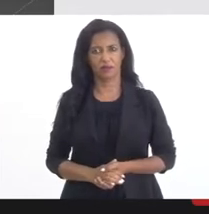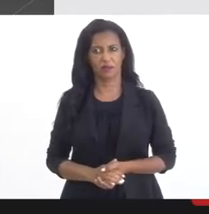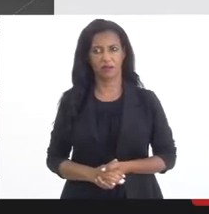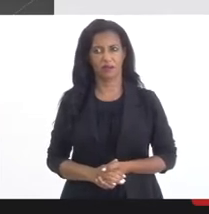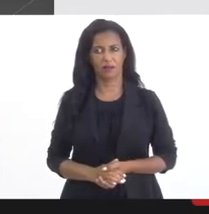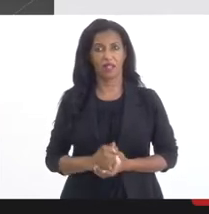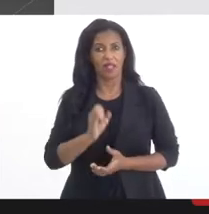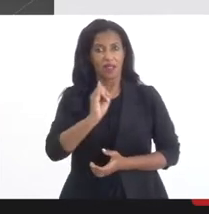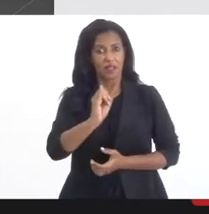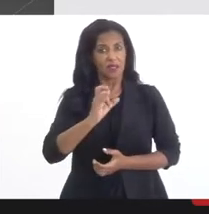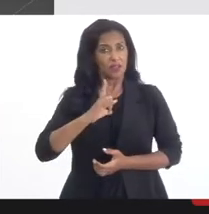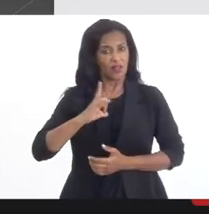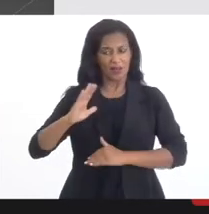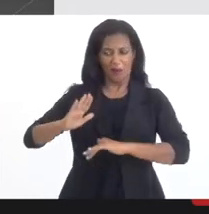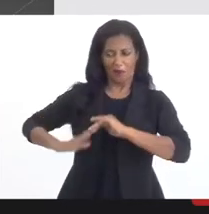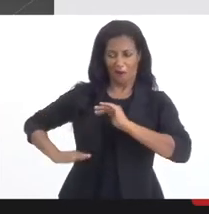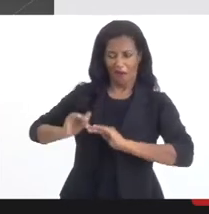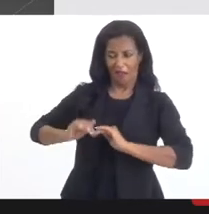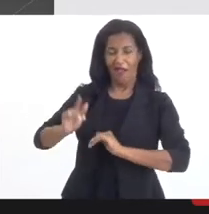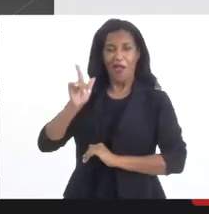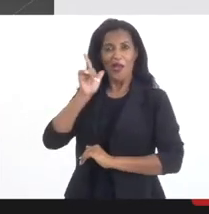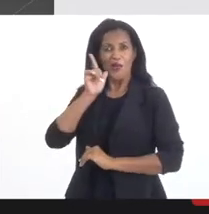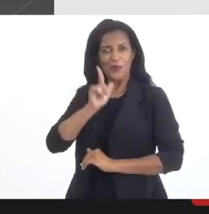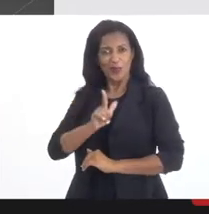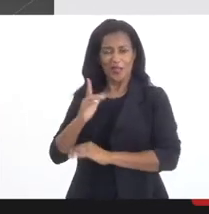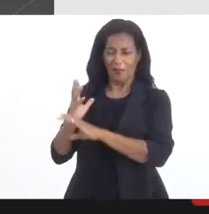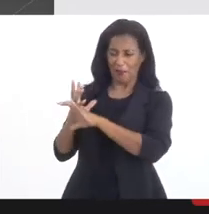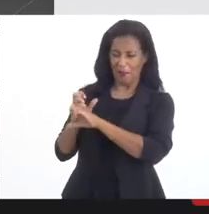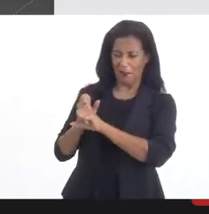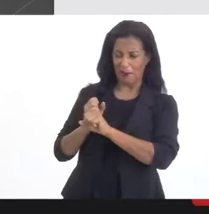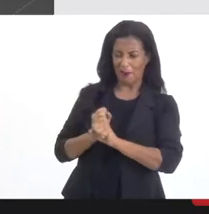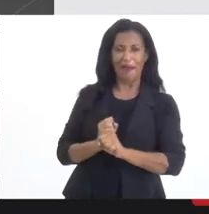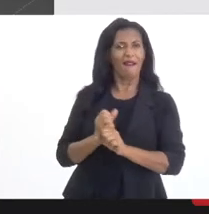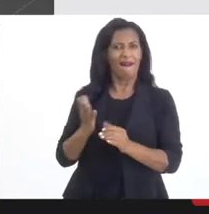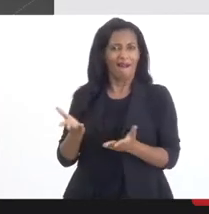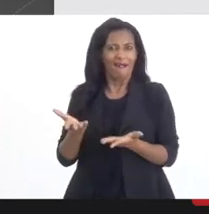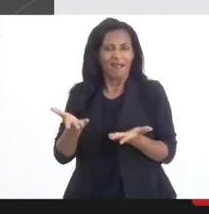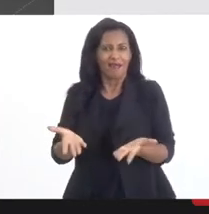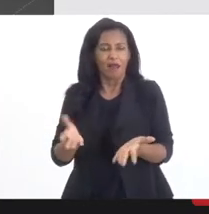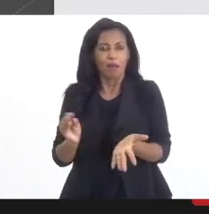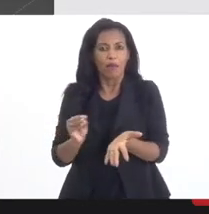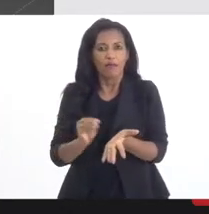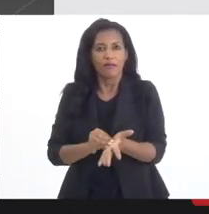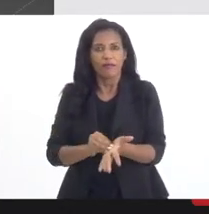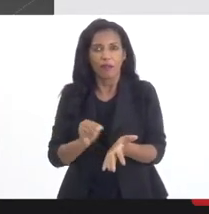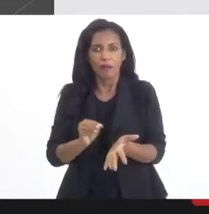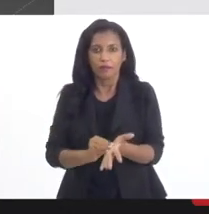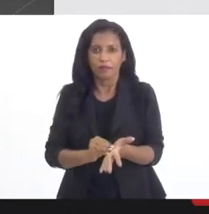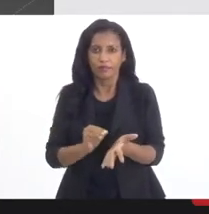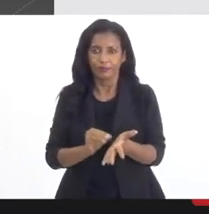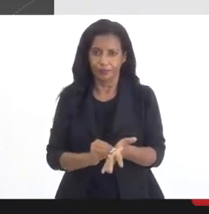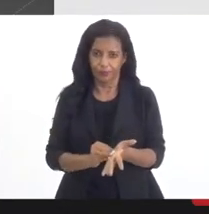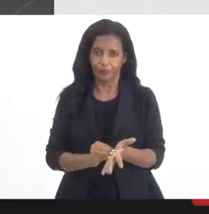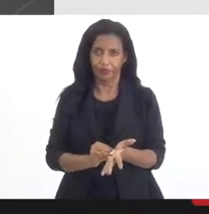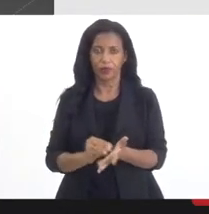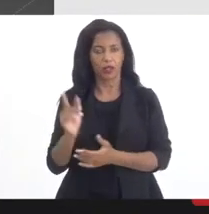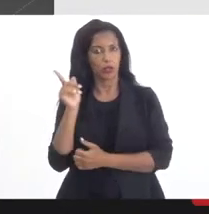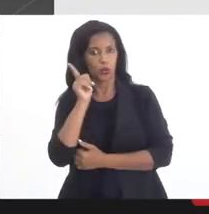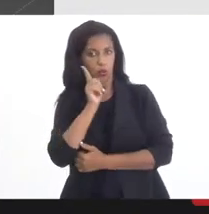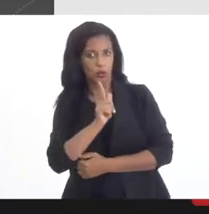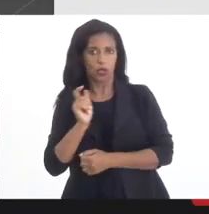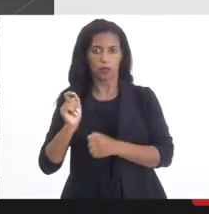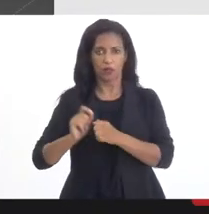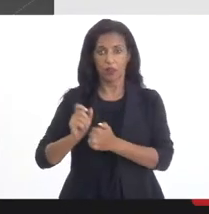Se tivéssemos funcionários, conseguiríamos executar o orçamento completamente. Mas falta funcionário. Conseguimos fazer